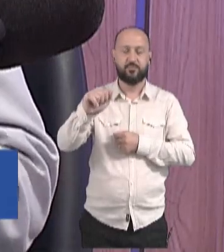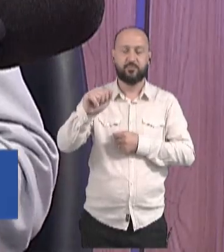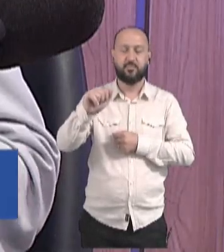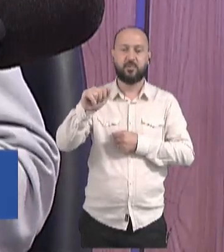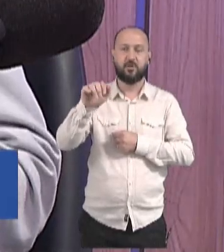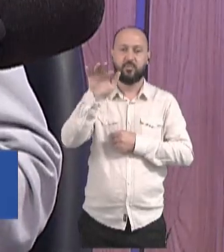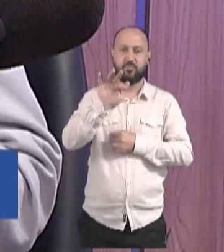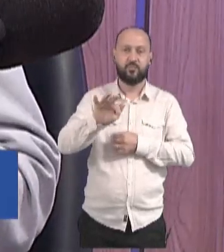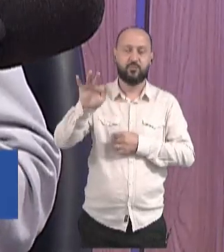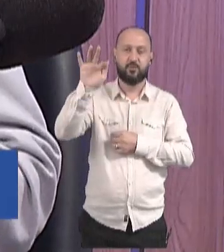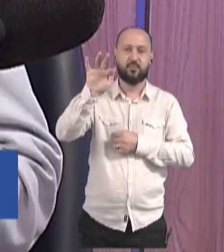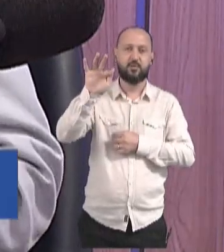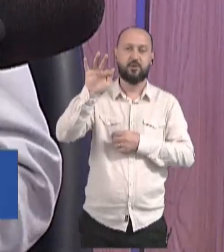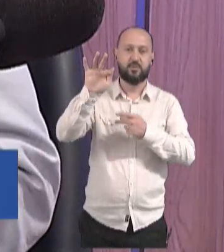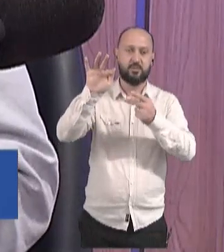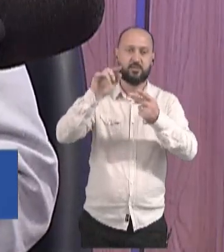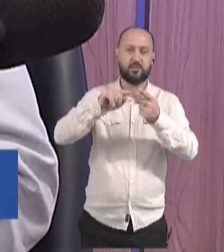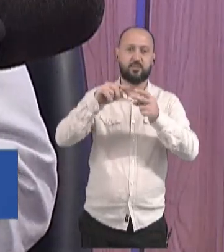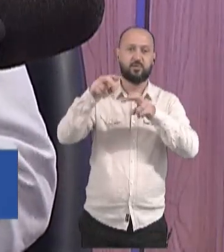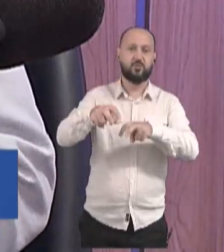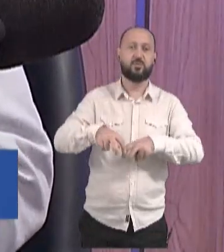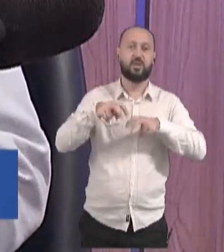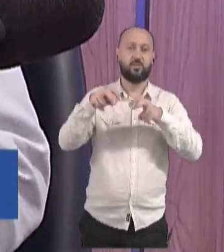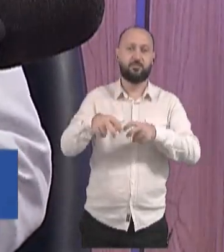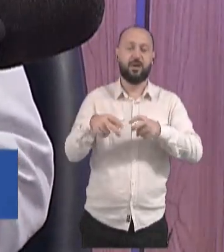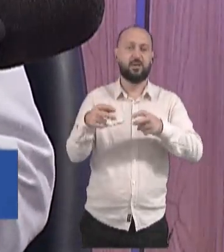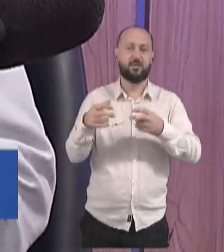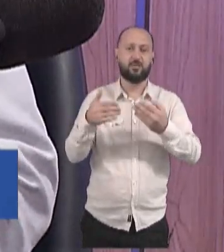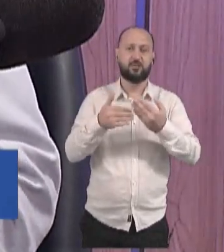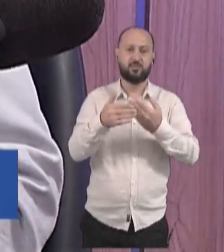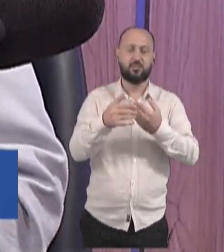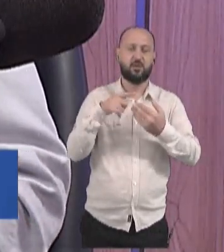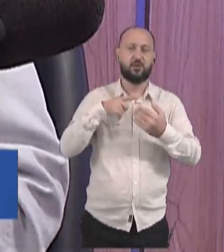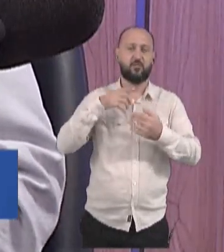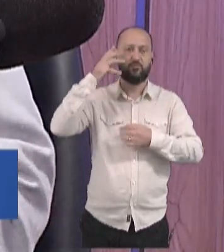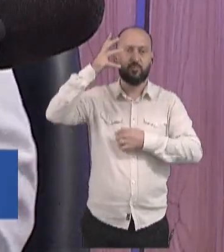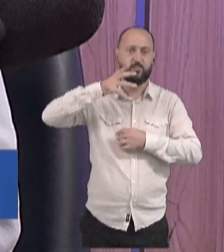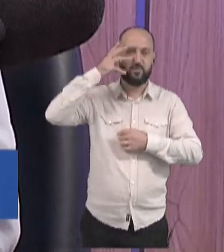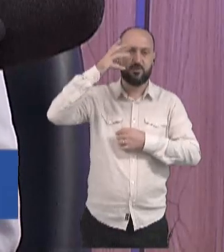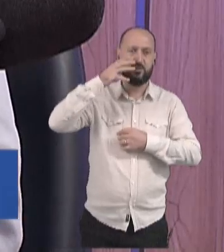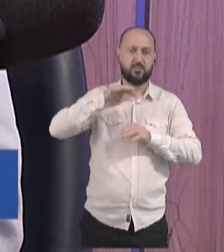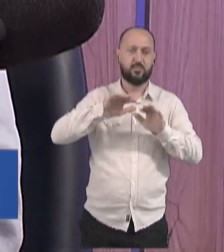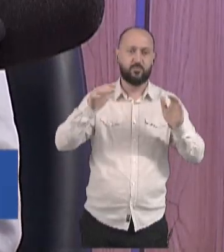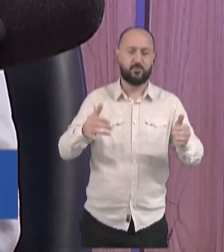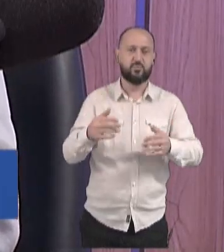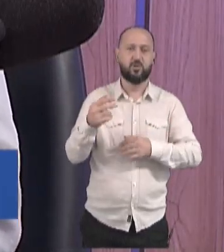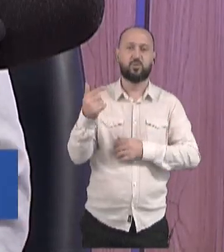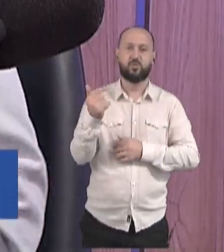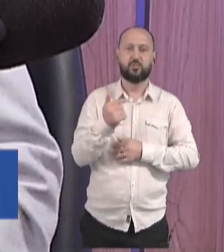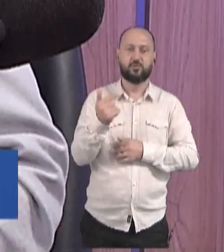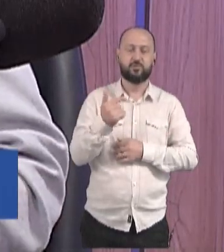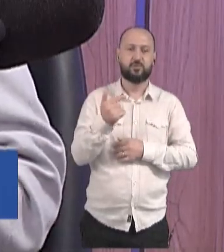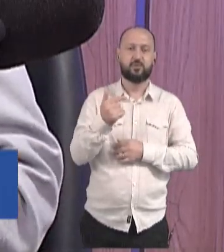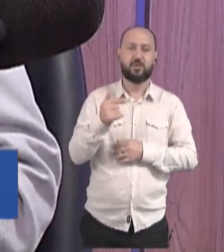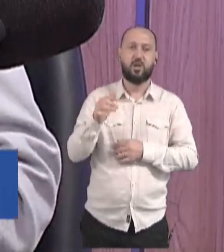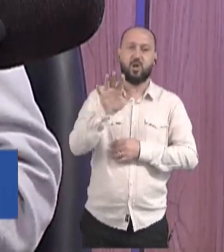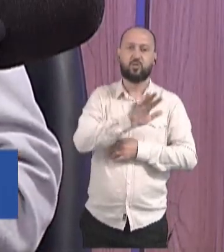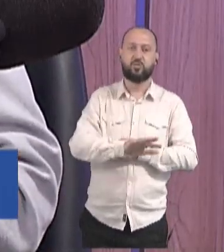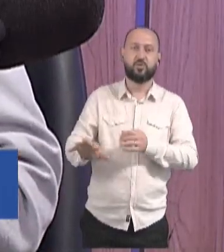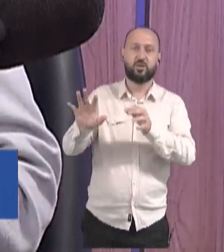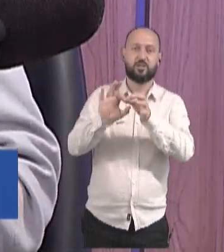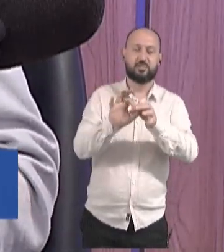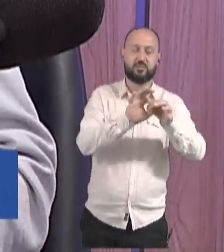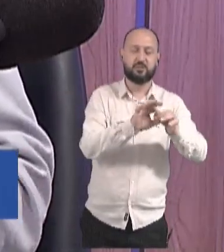a Confederação Nacional da Agricultura. E a última palestra da mesa 2, Mari, a panorama